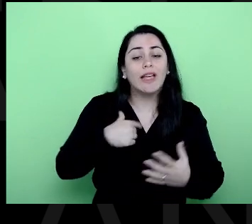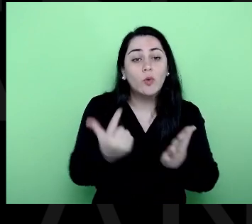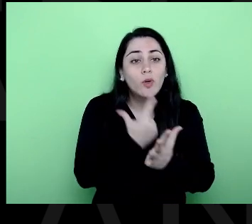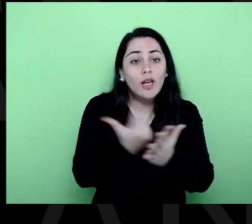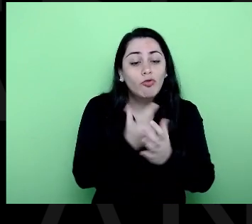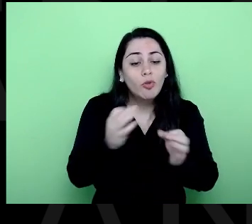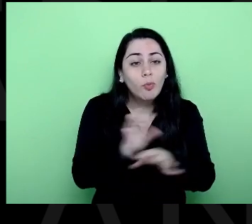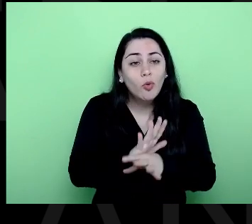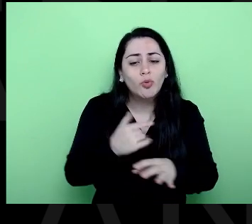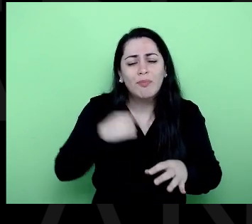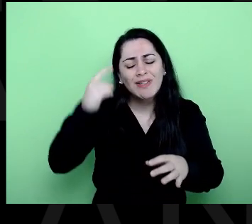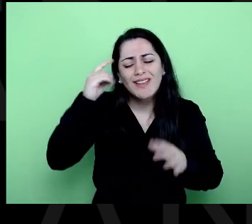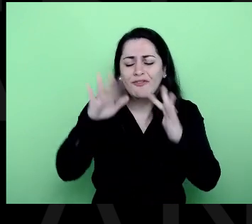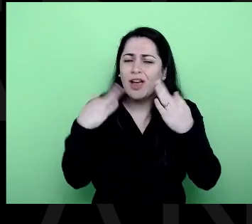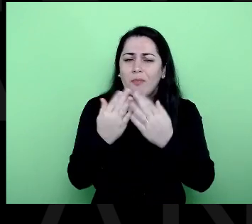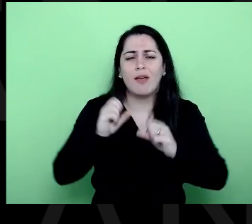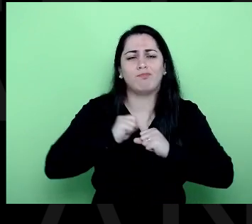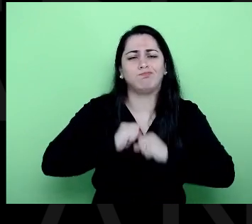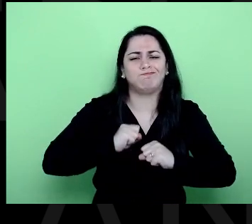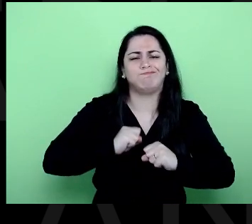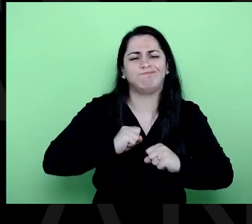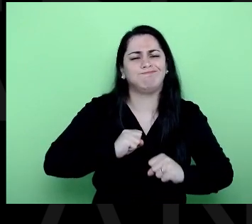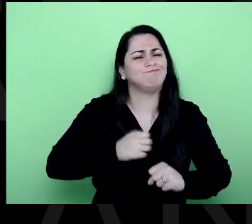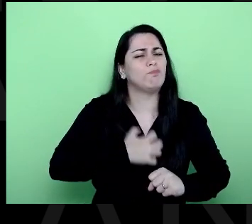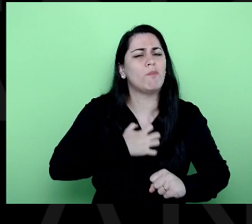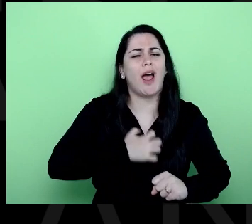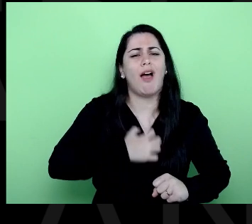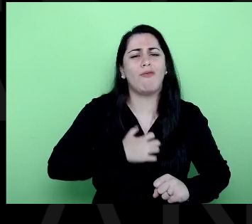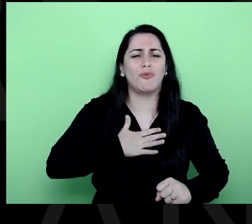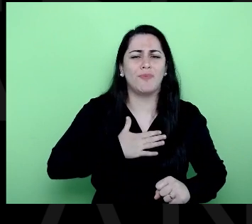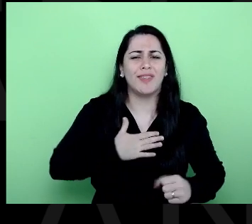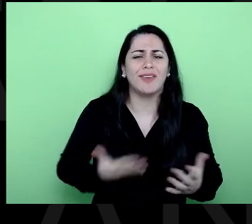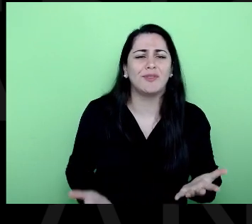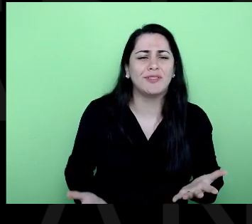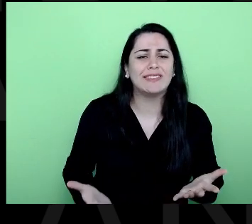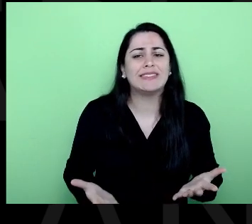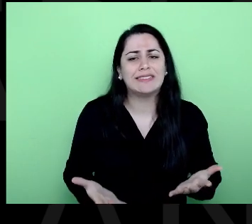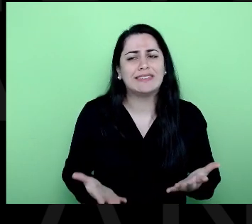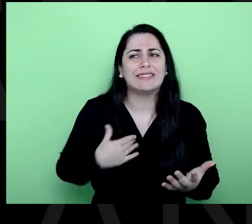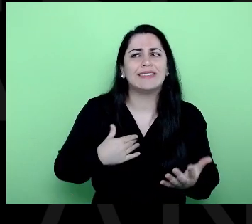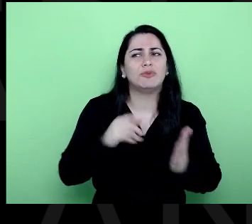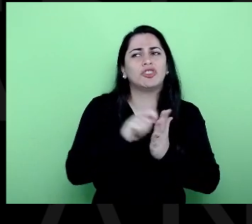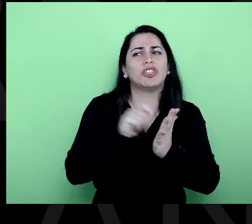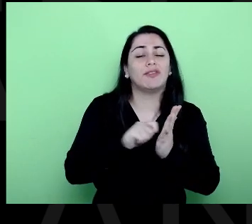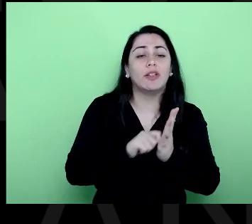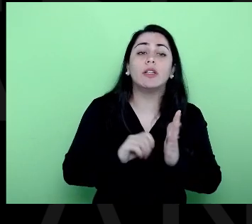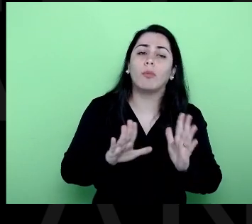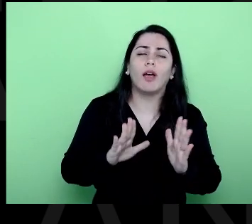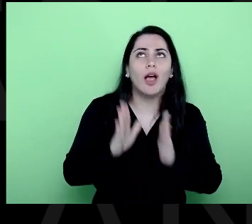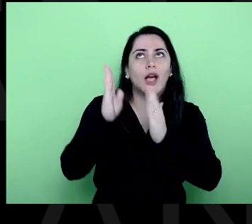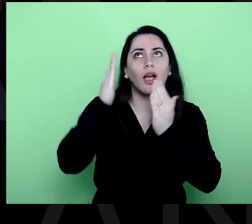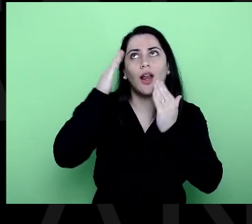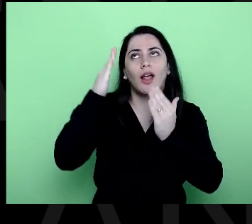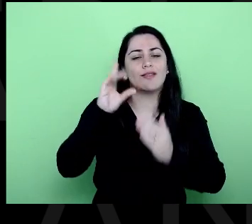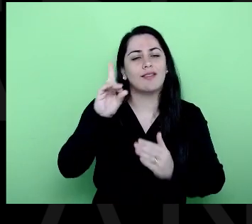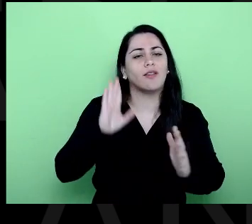na família. Eu falava, gente, eles vão ficar putos demais com isso, com aquilo outro, sabe? E, mas graças a Deus eles